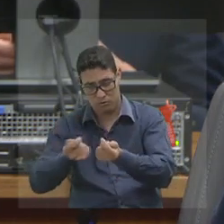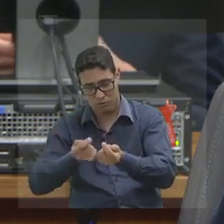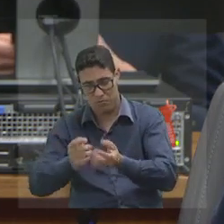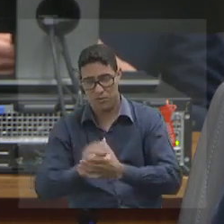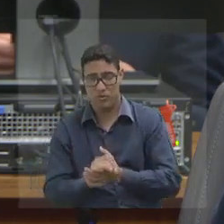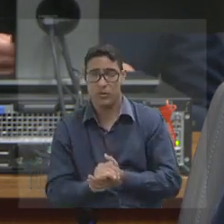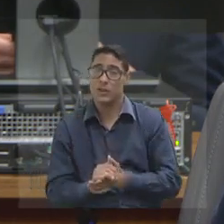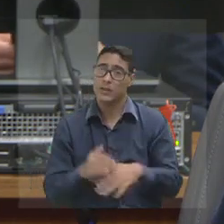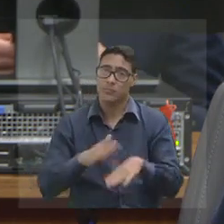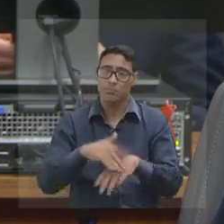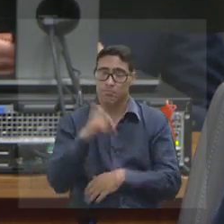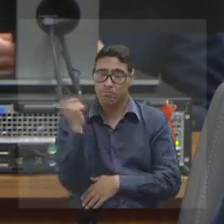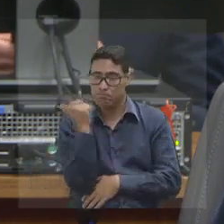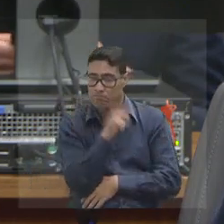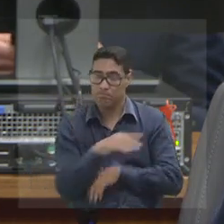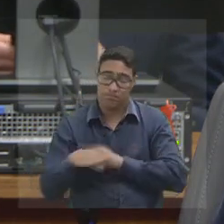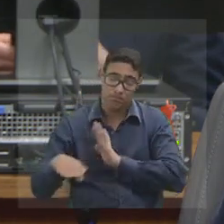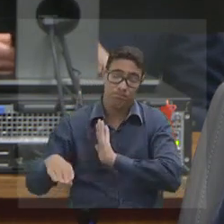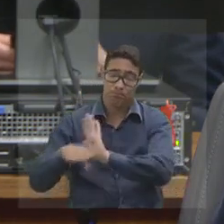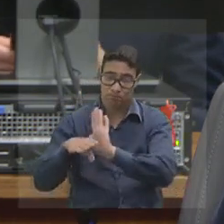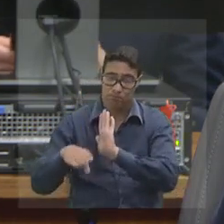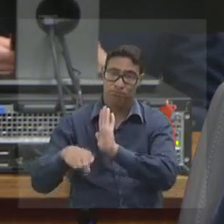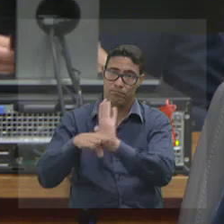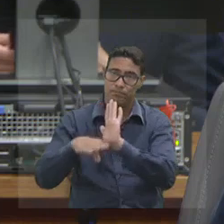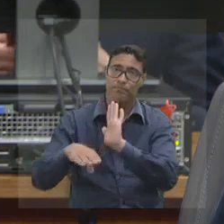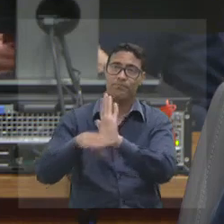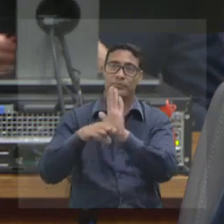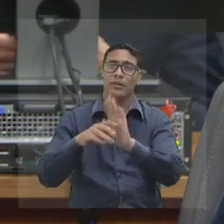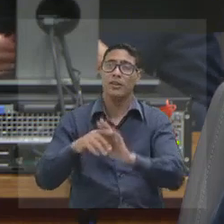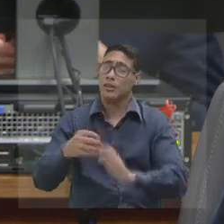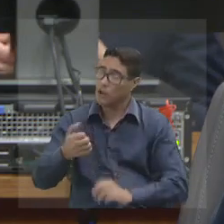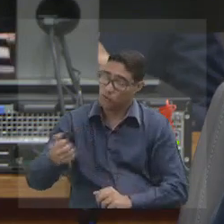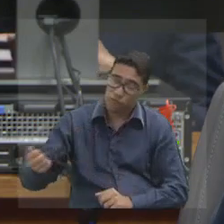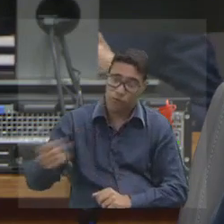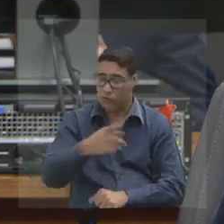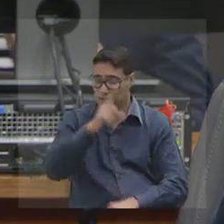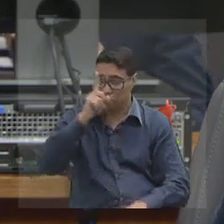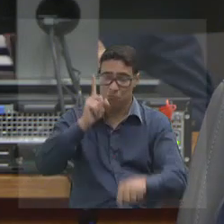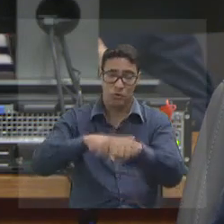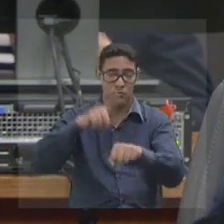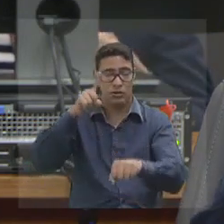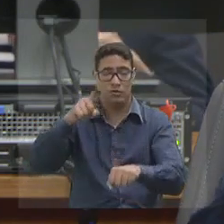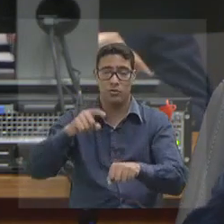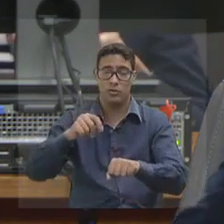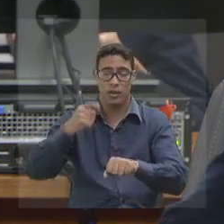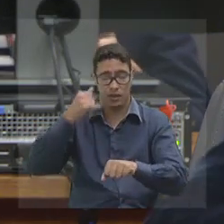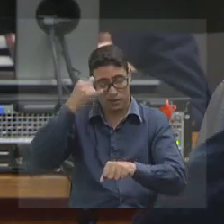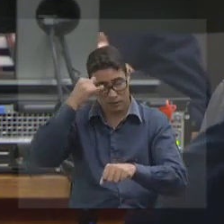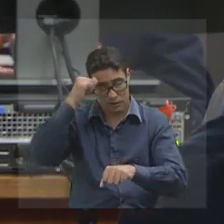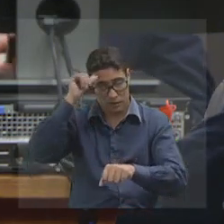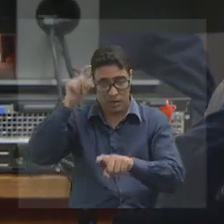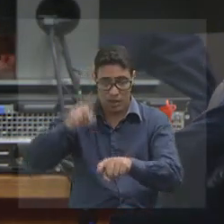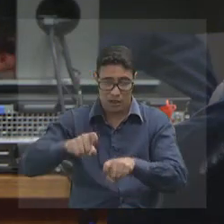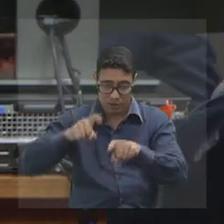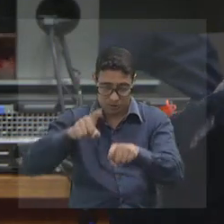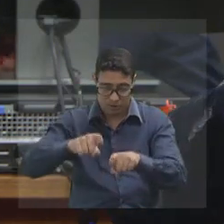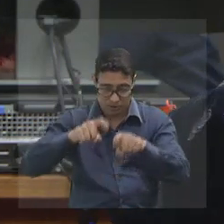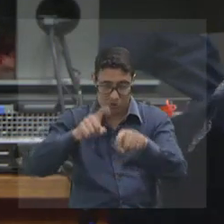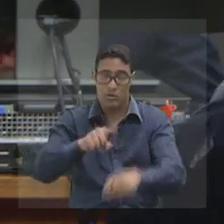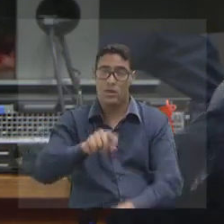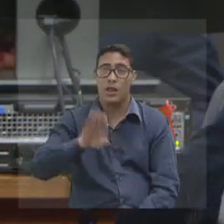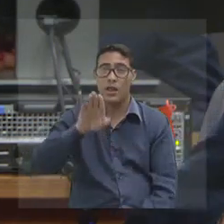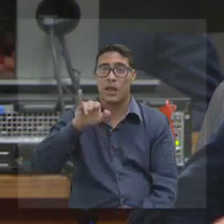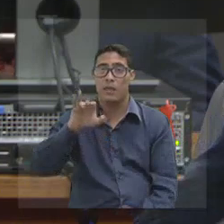fortalecer esse que é é o novo momento da Agricultura né que a questão dos biofertilizantes